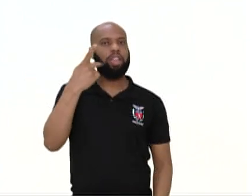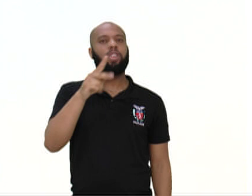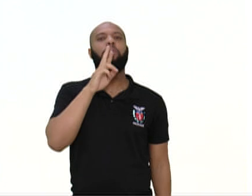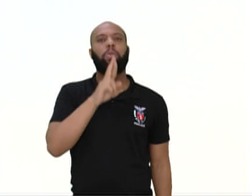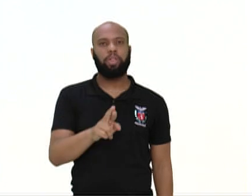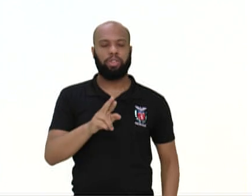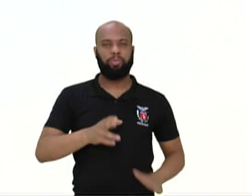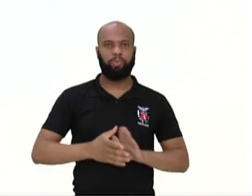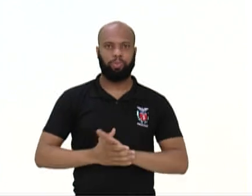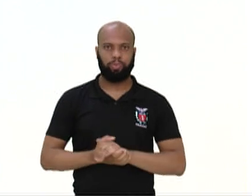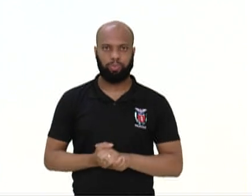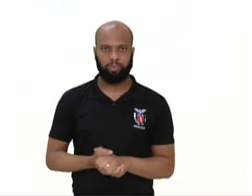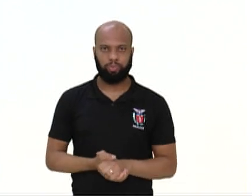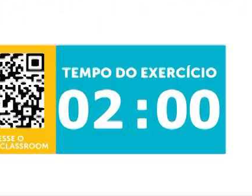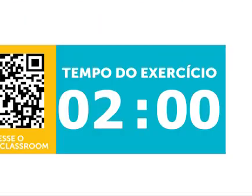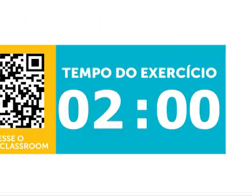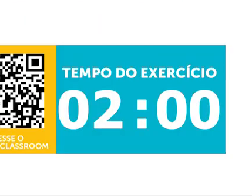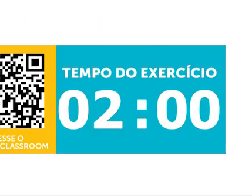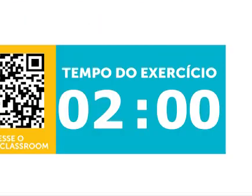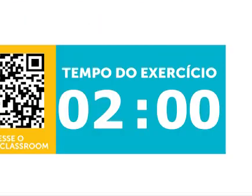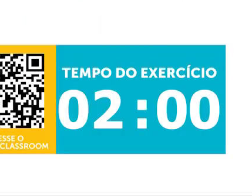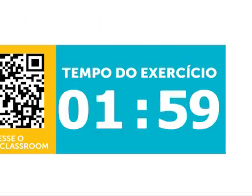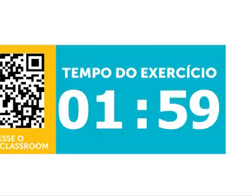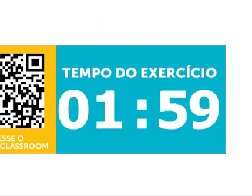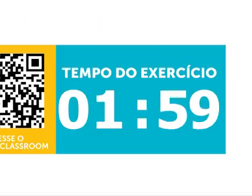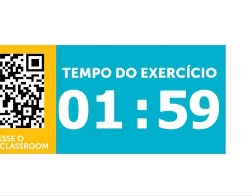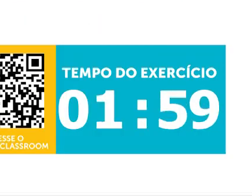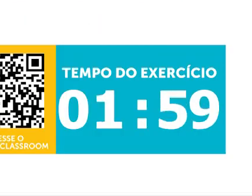a resposta.